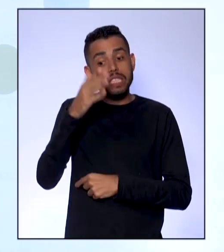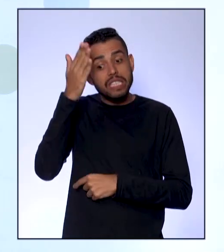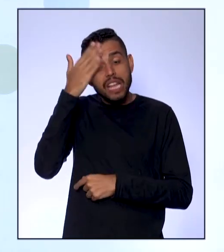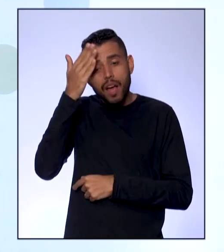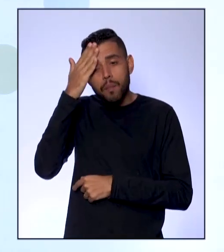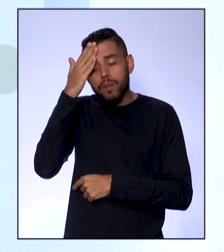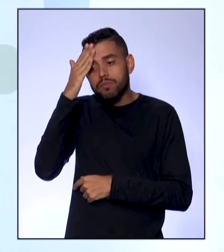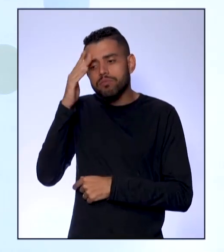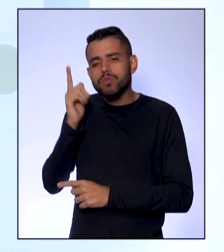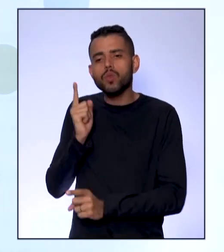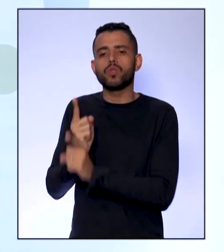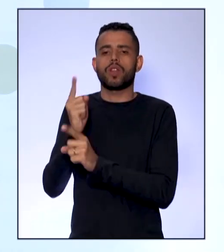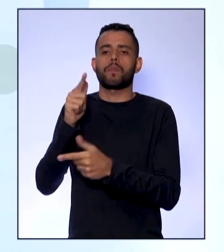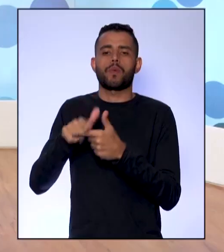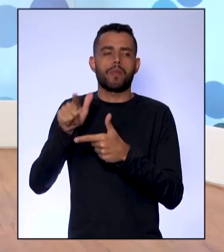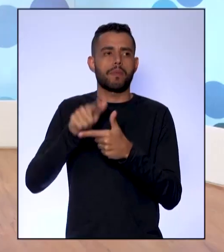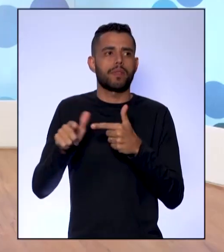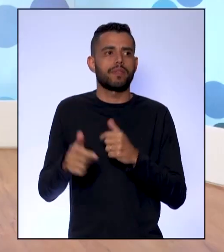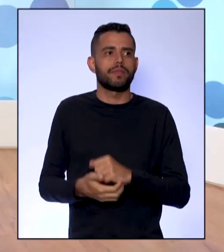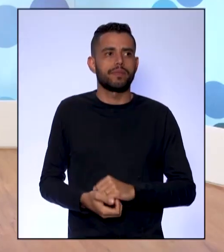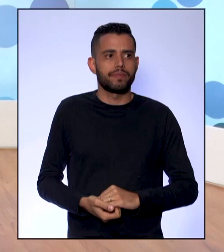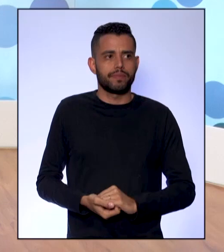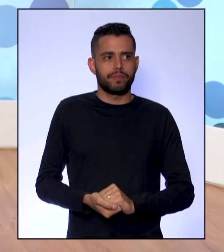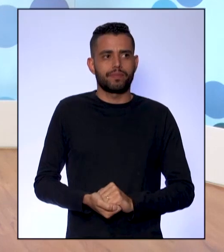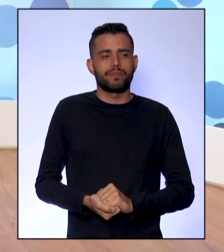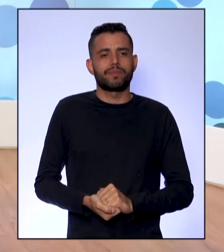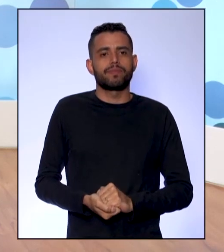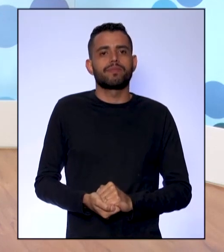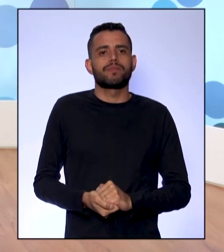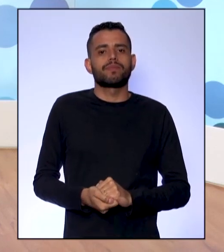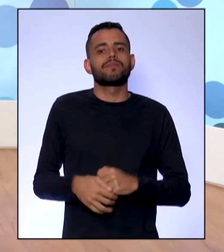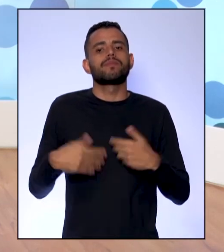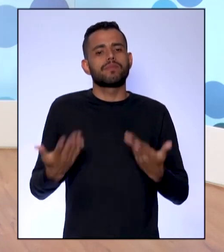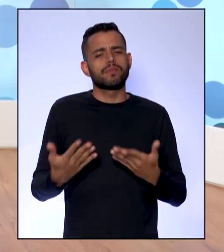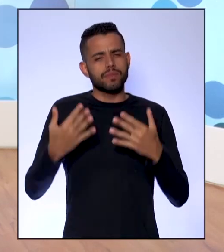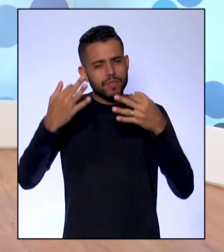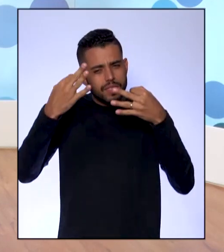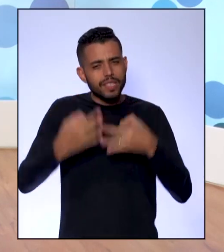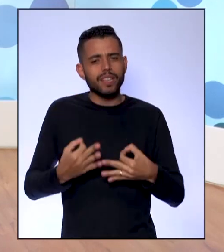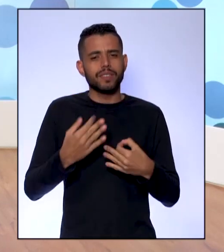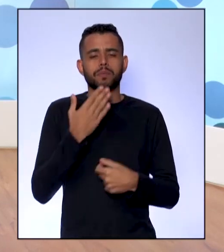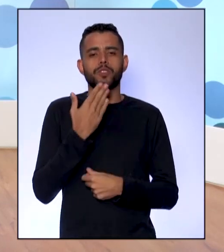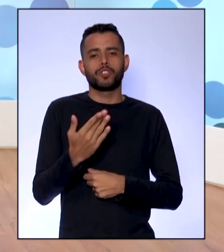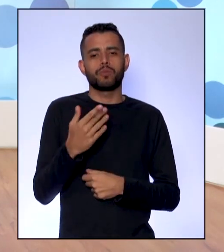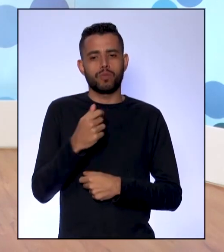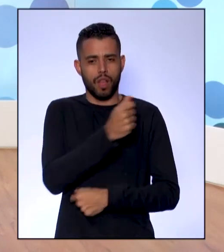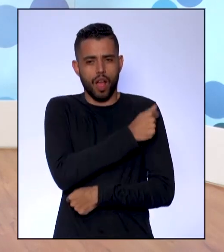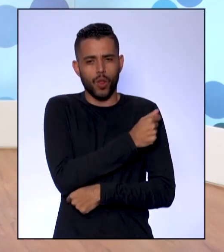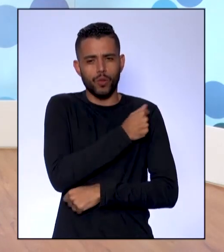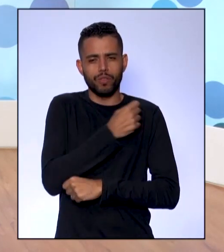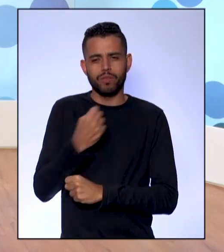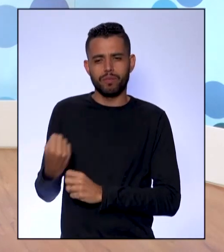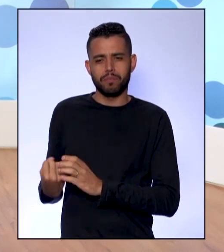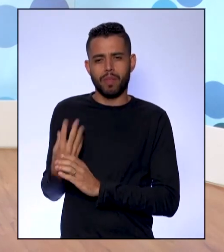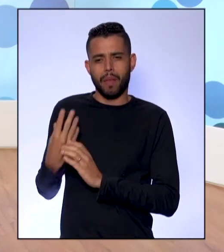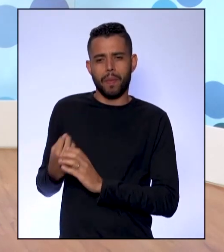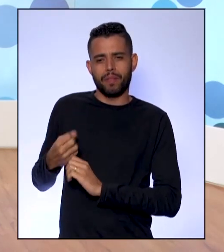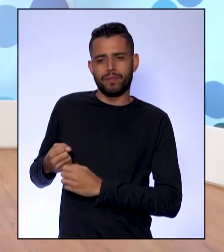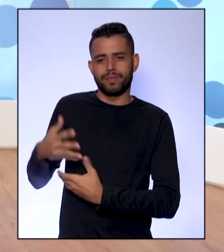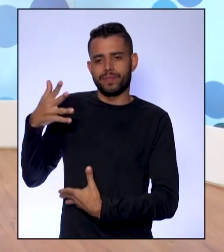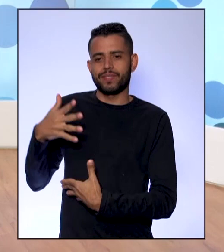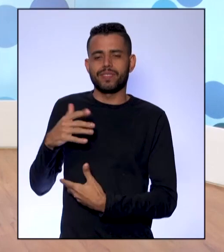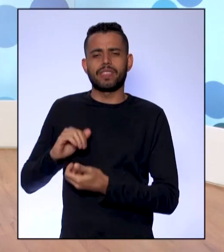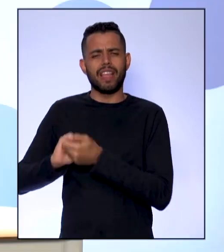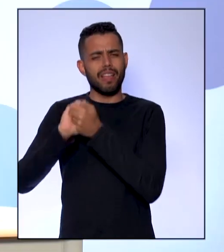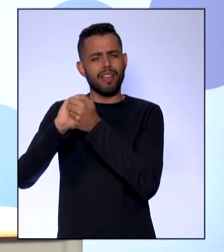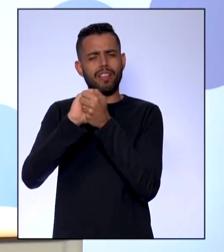do problema, tá? Deu tanto certo, a gente pediu tanto para os alunos interagirem, que chegou até o elogio.